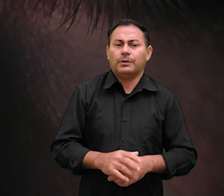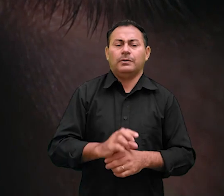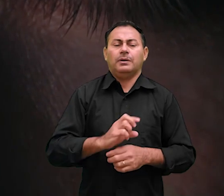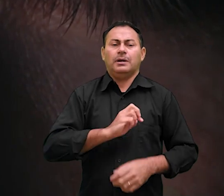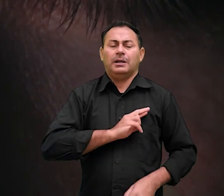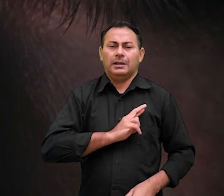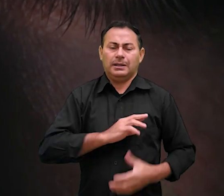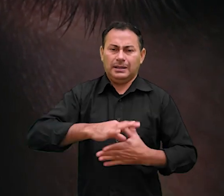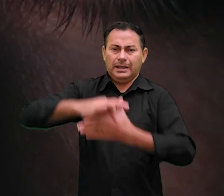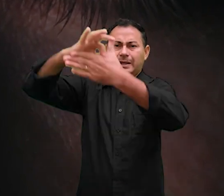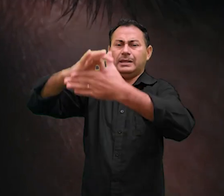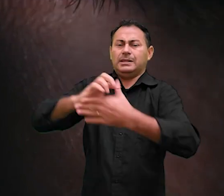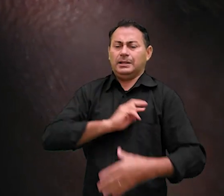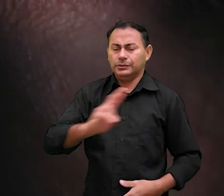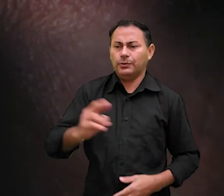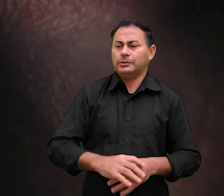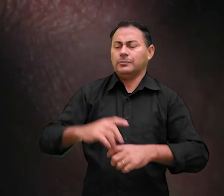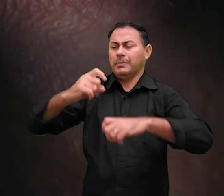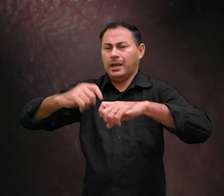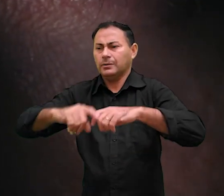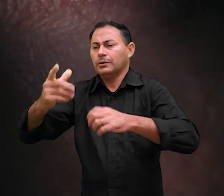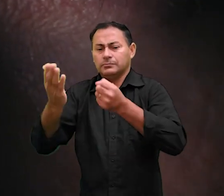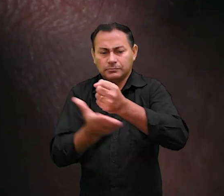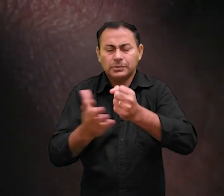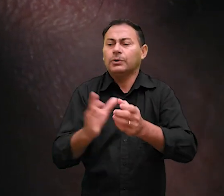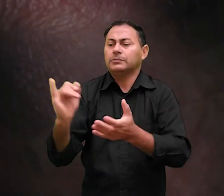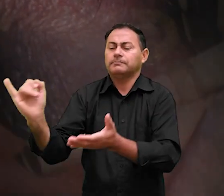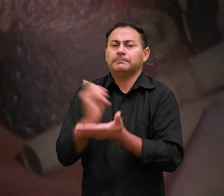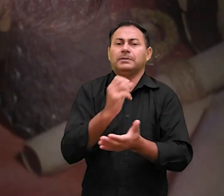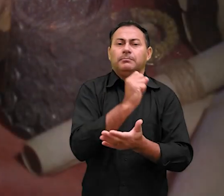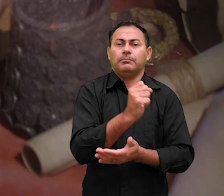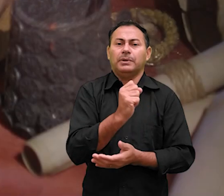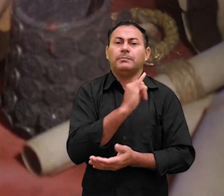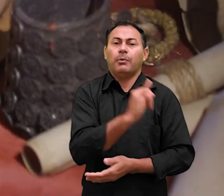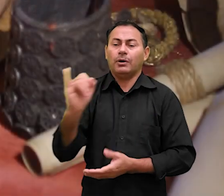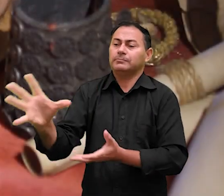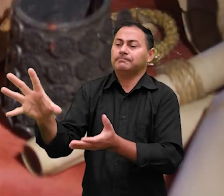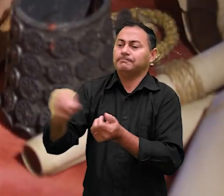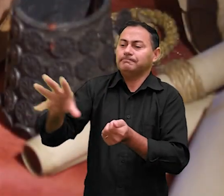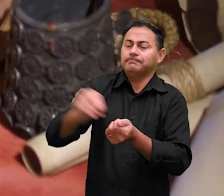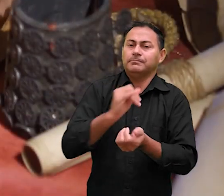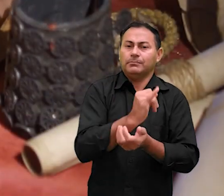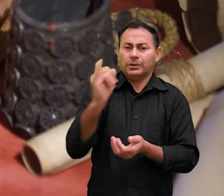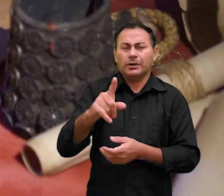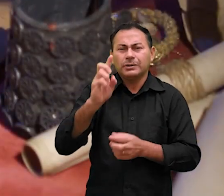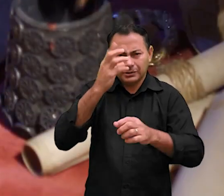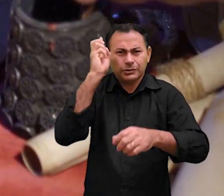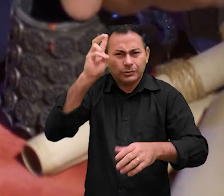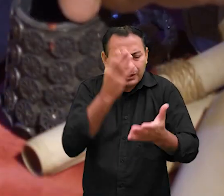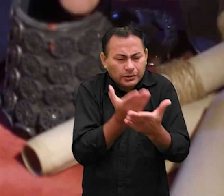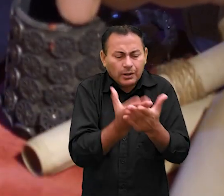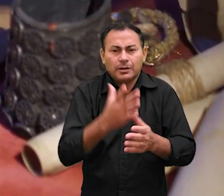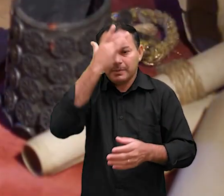líderes políticos. Um era médico, outro era coletor de impostos. Eles eram homens de todo tipo. Se você estudar a